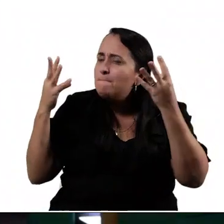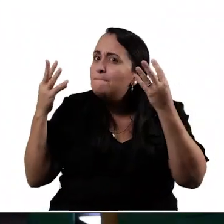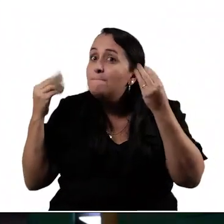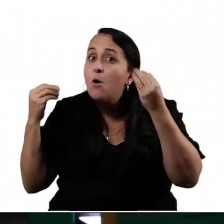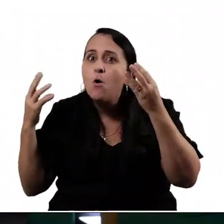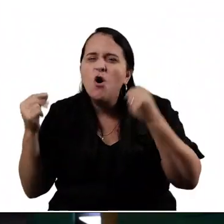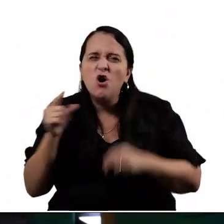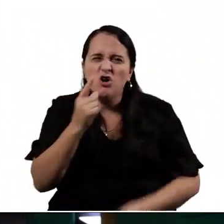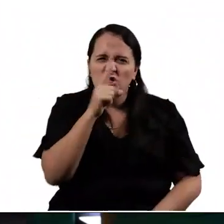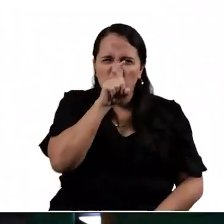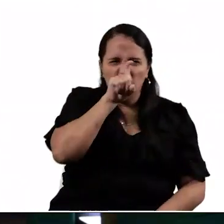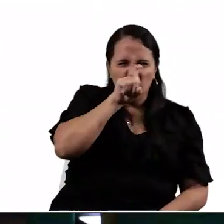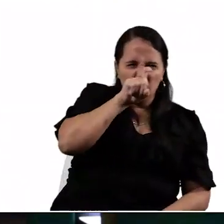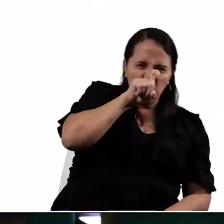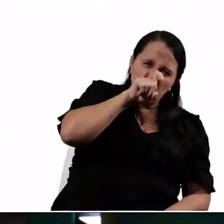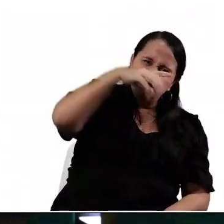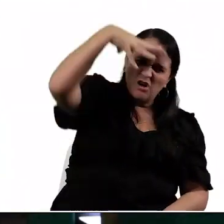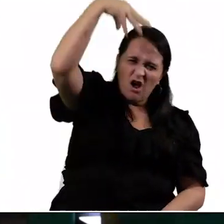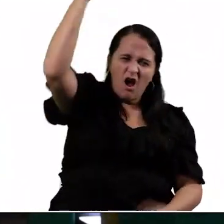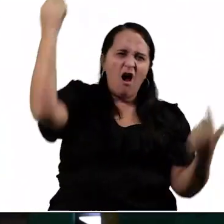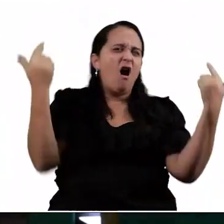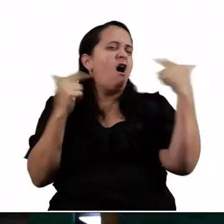bebendo e dando gargalhada